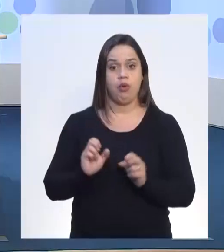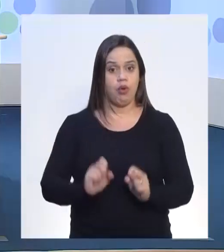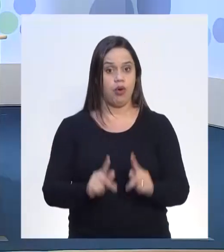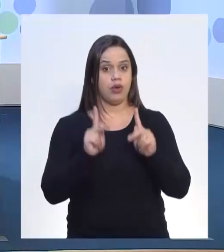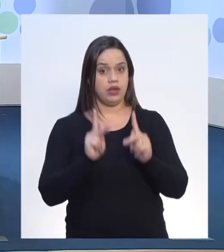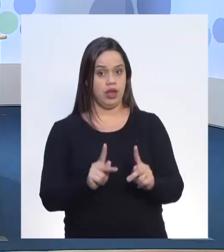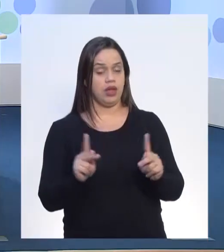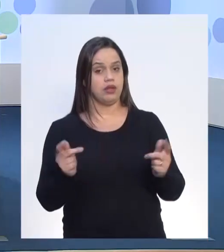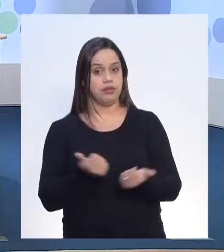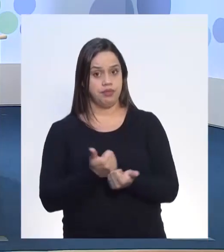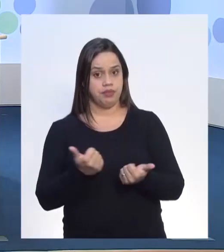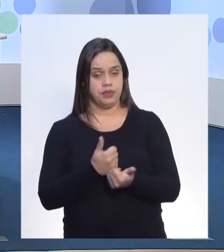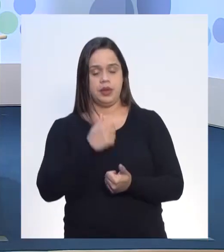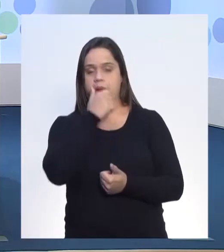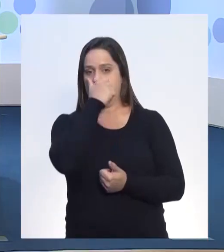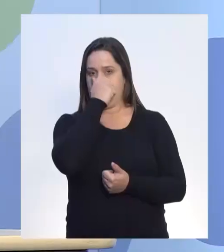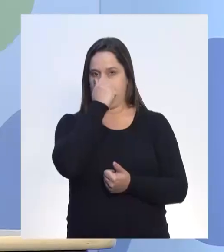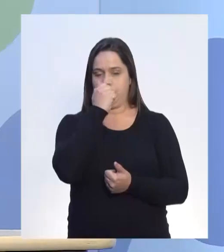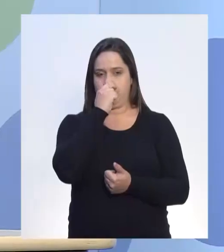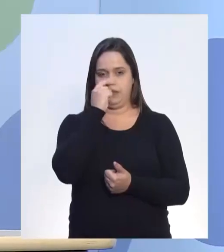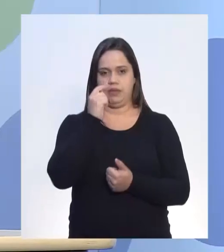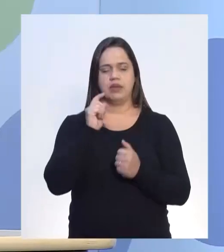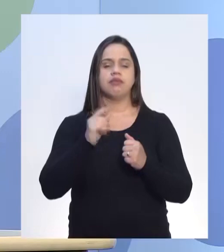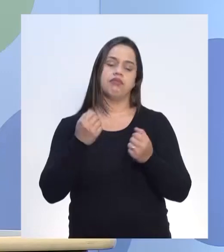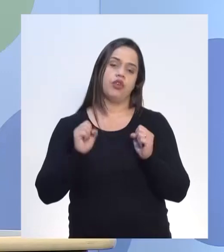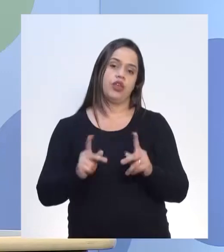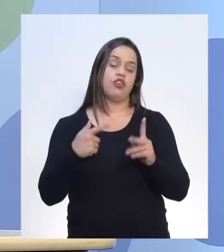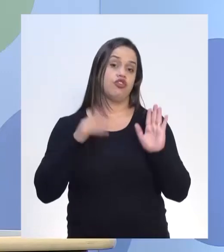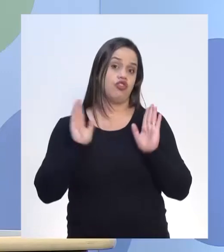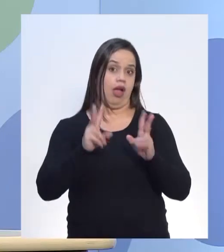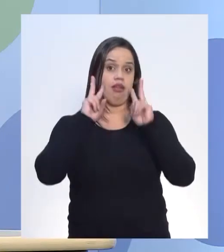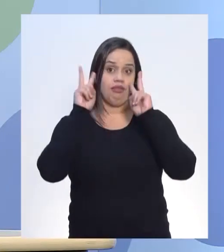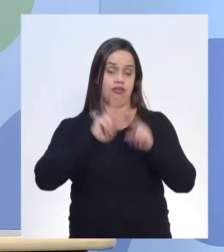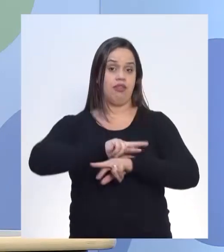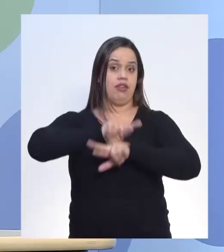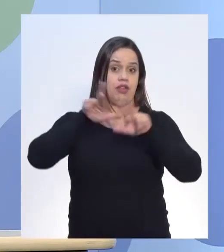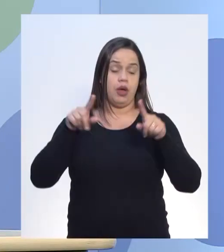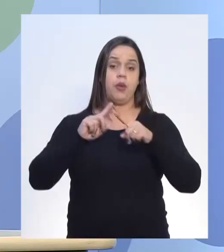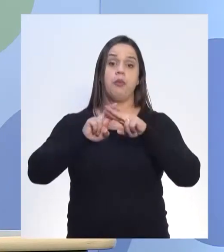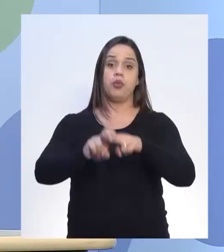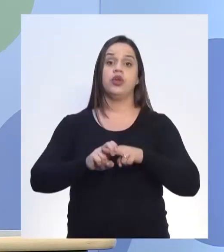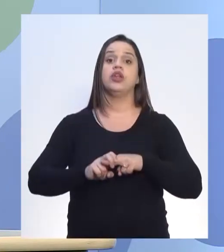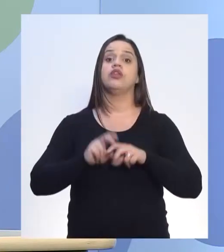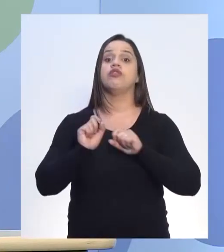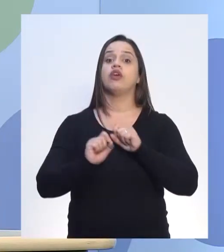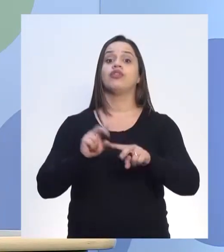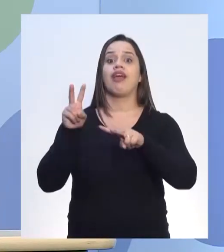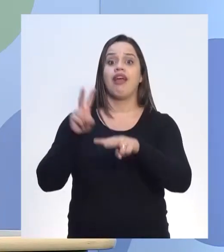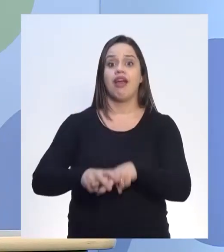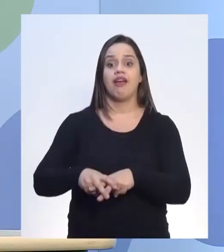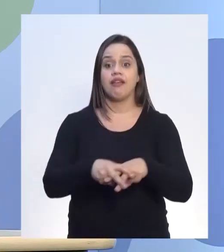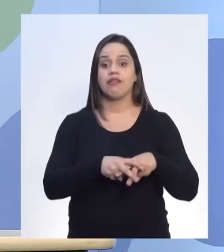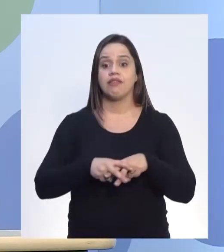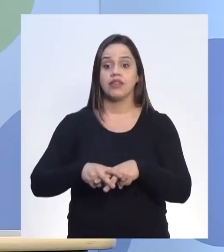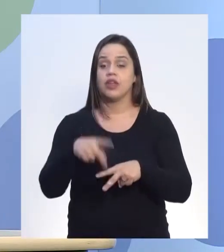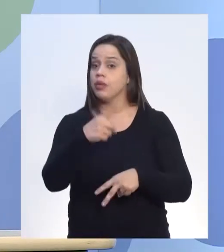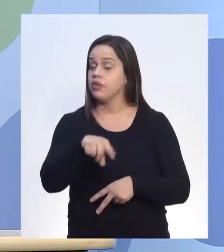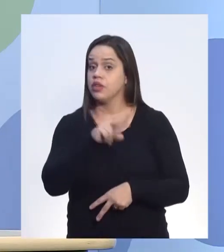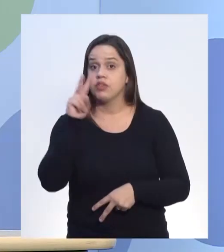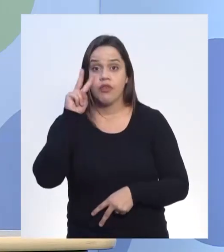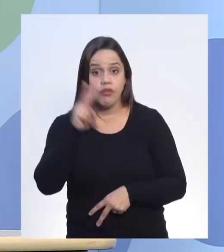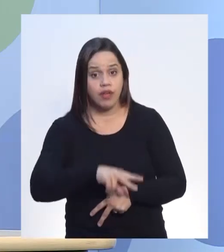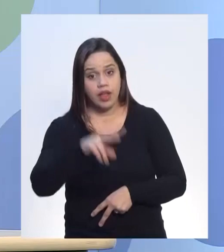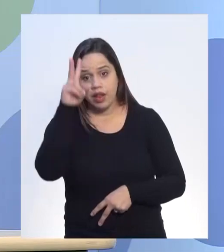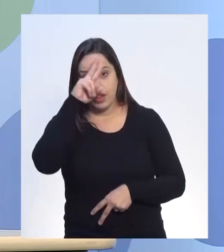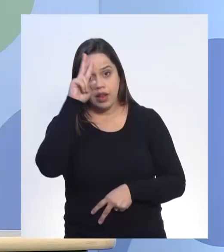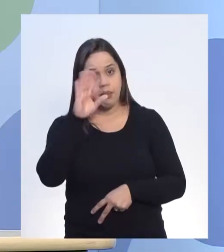ideia. Fechado, beleza. Acredito que muitos já viram, né? Por isso que a gente faz aquela revisão, para vocês continuarem e rever do